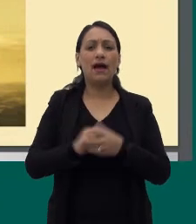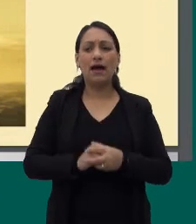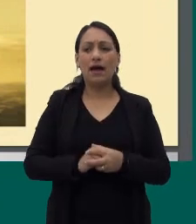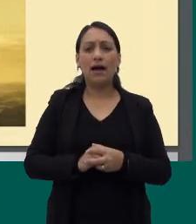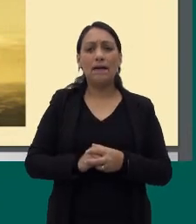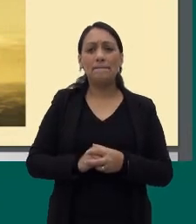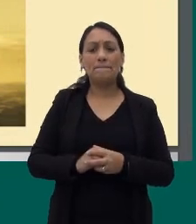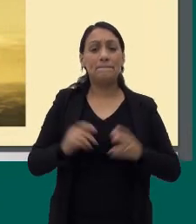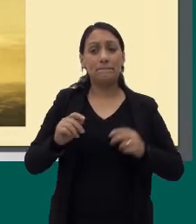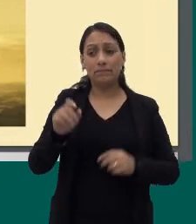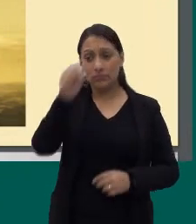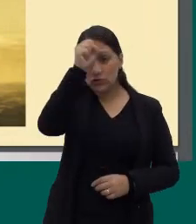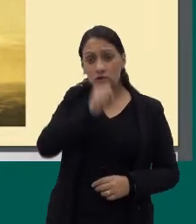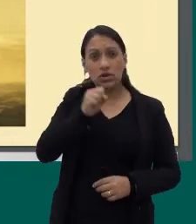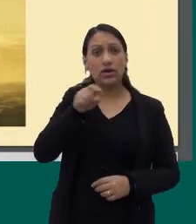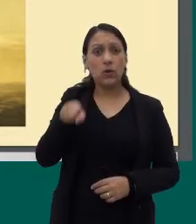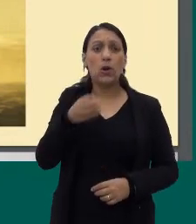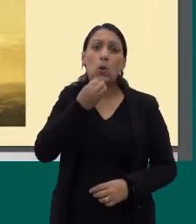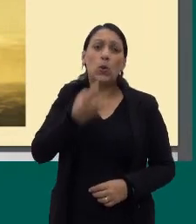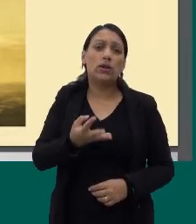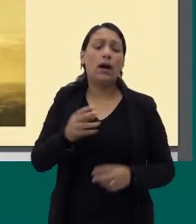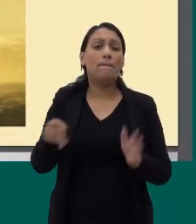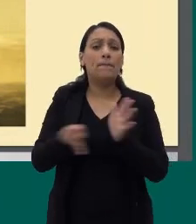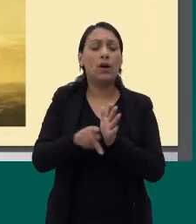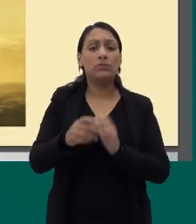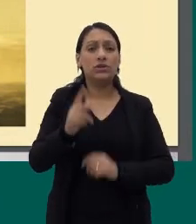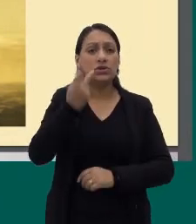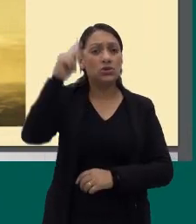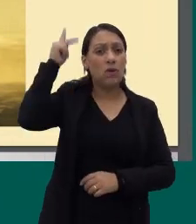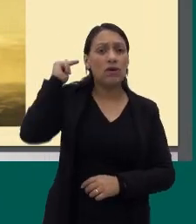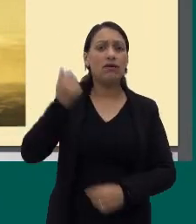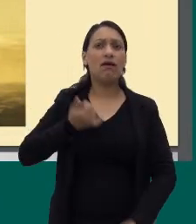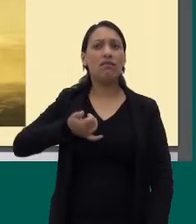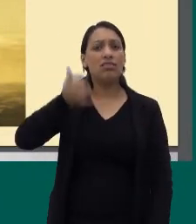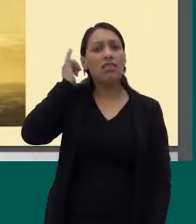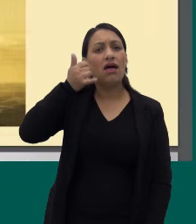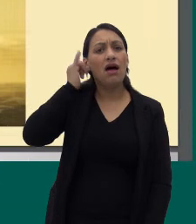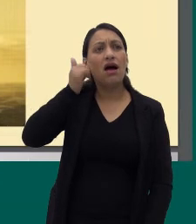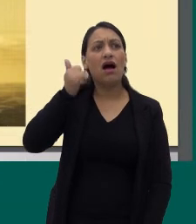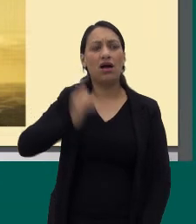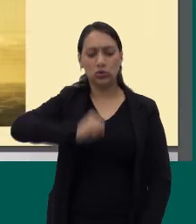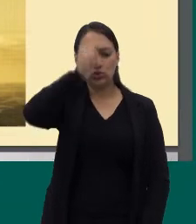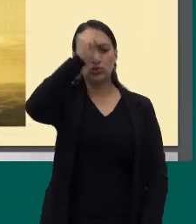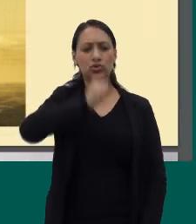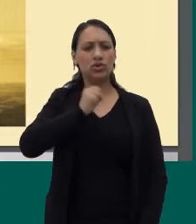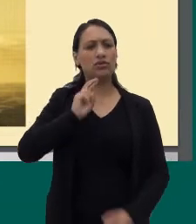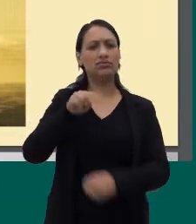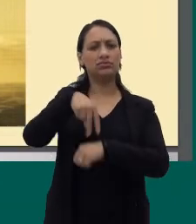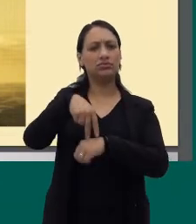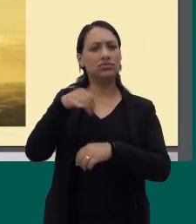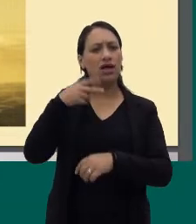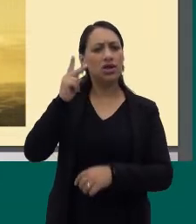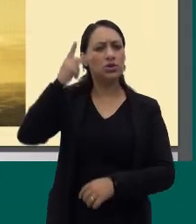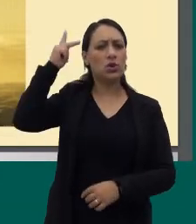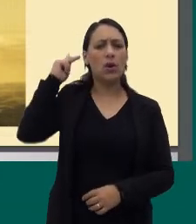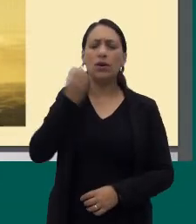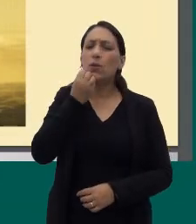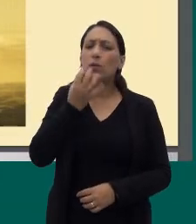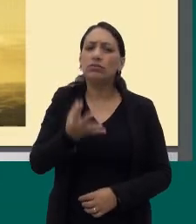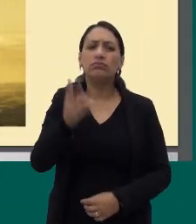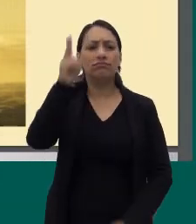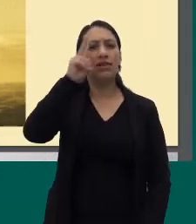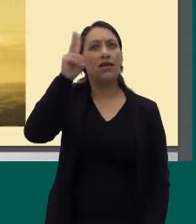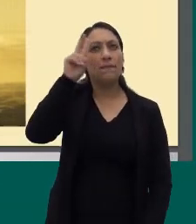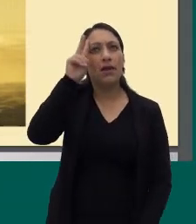a sua própria história, né? O sujeito narrar a sua história, ser o sujeito da sua história, né?